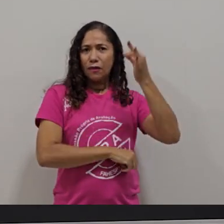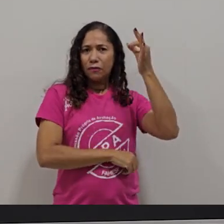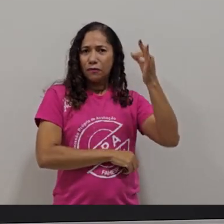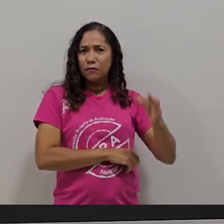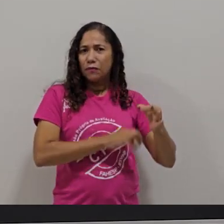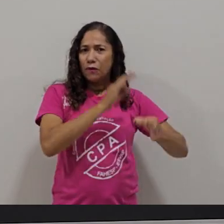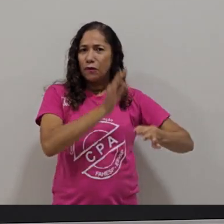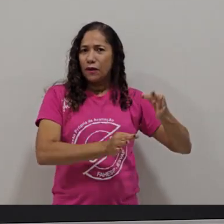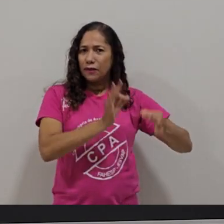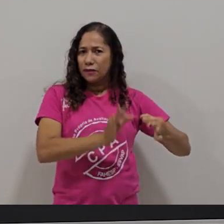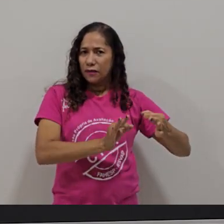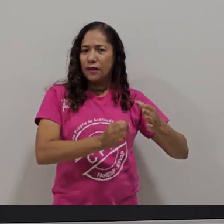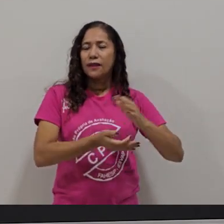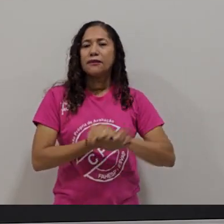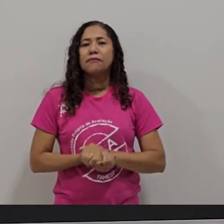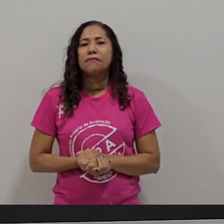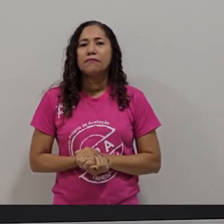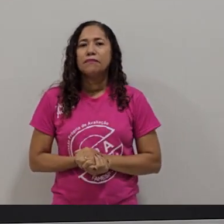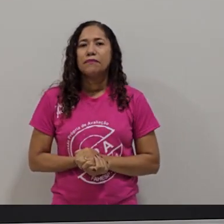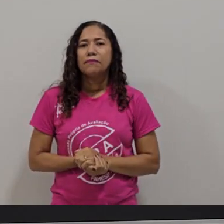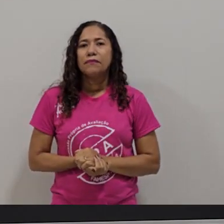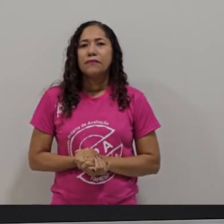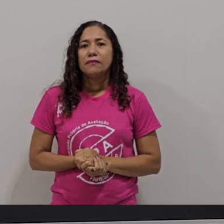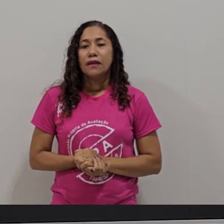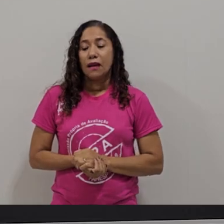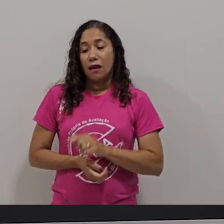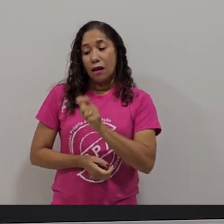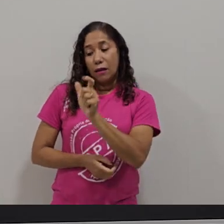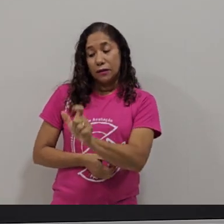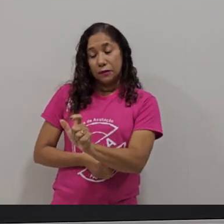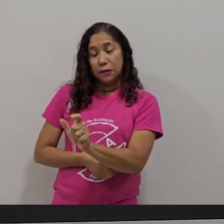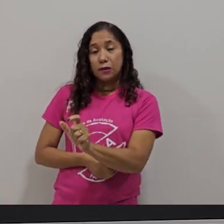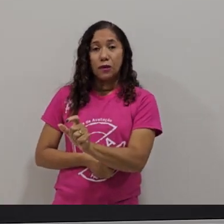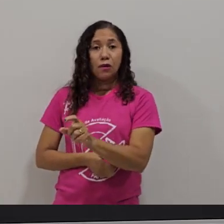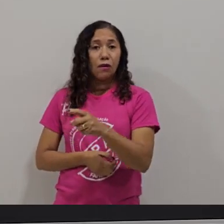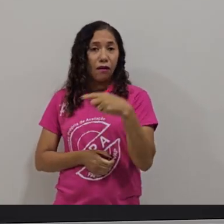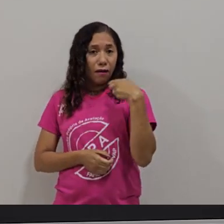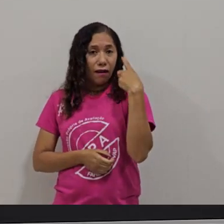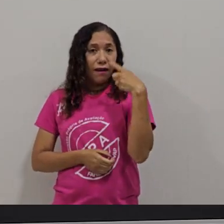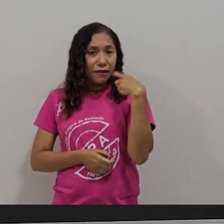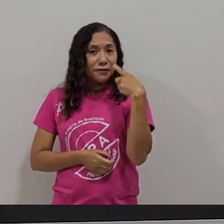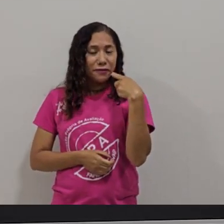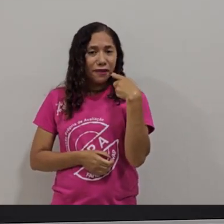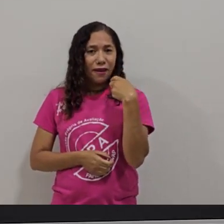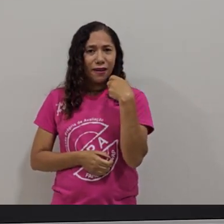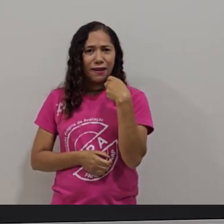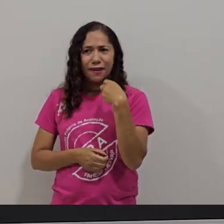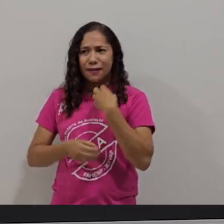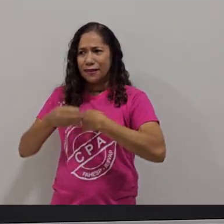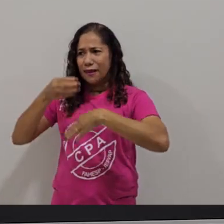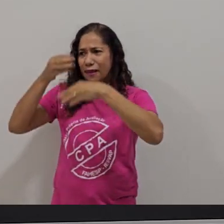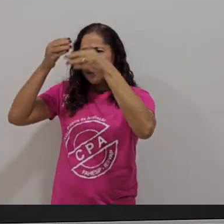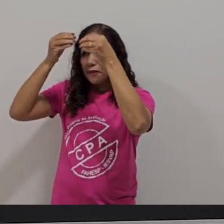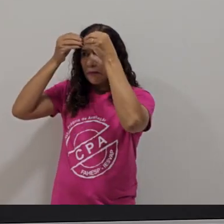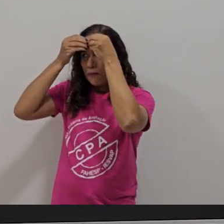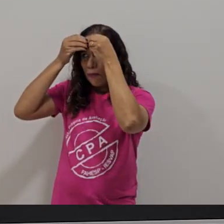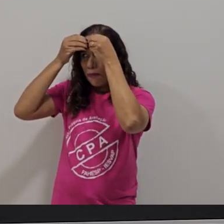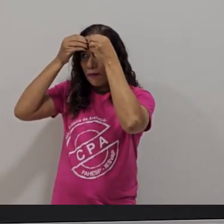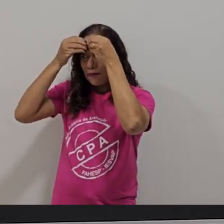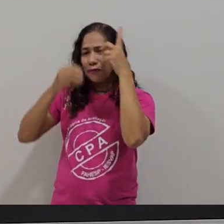o operador do direito, o advogado. E esse advogado, compreendendo esse universo